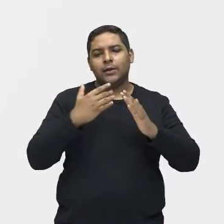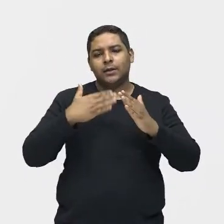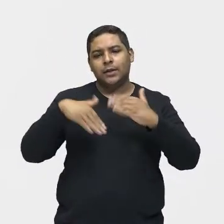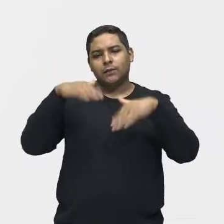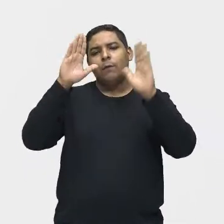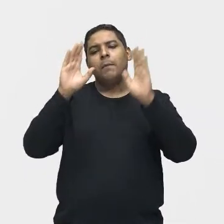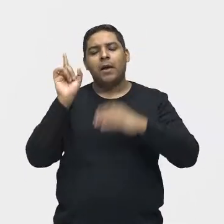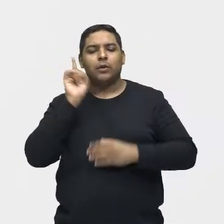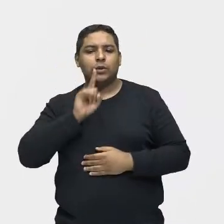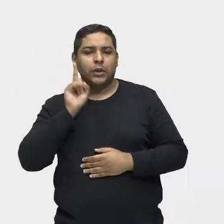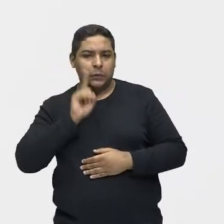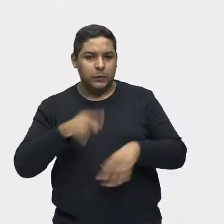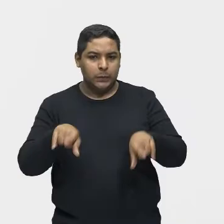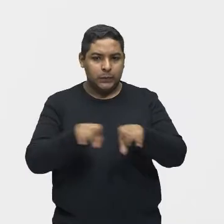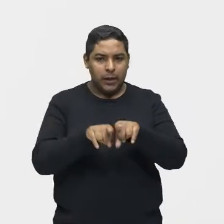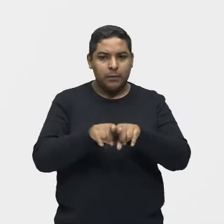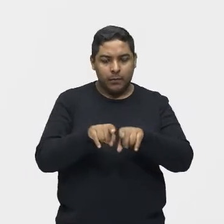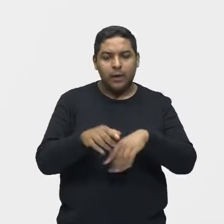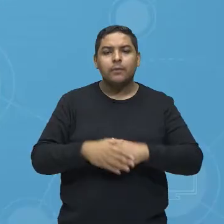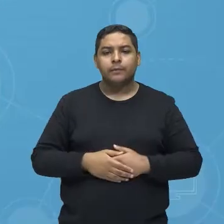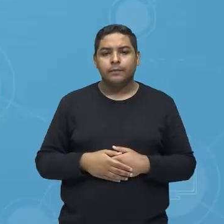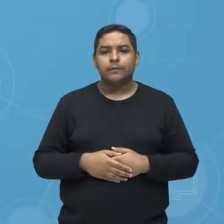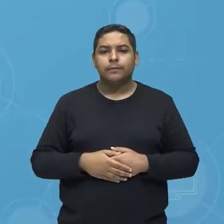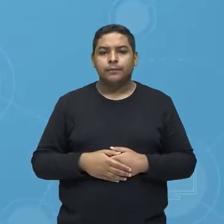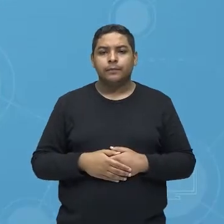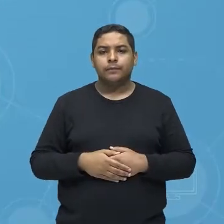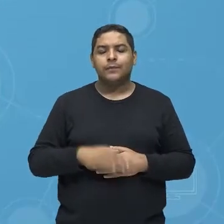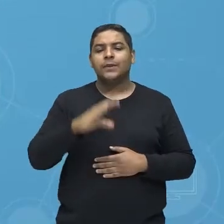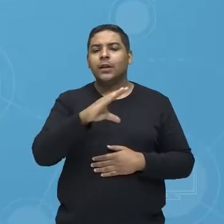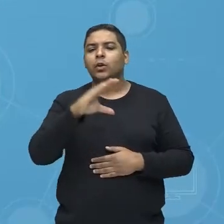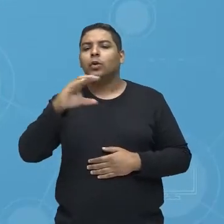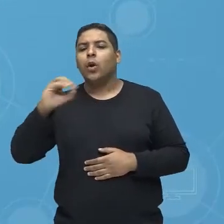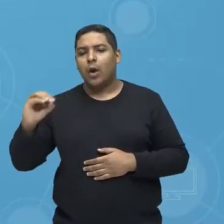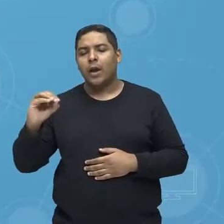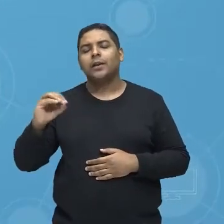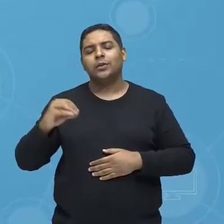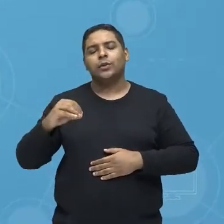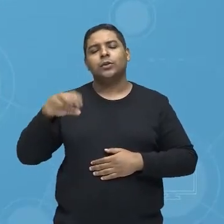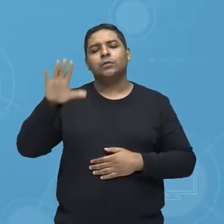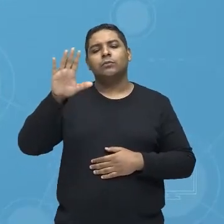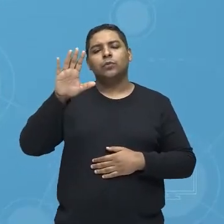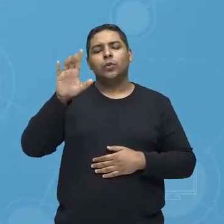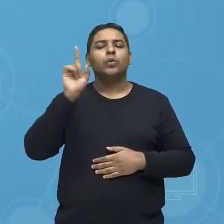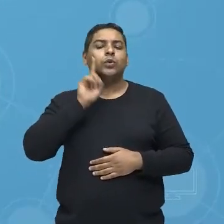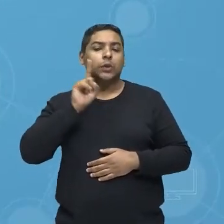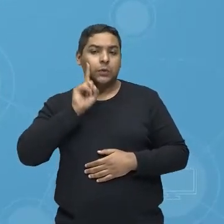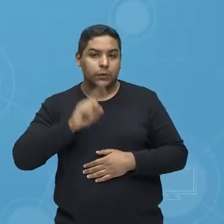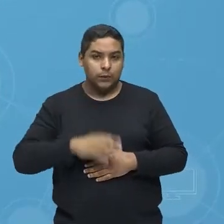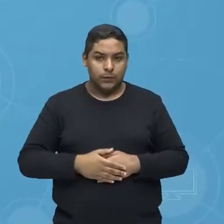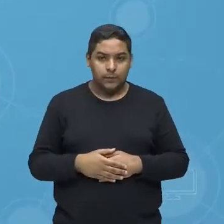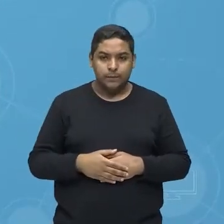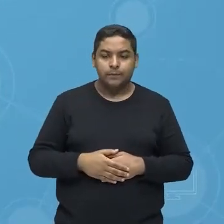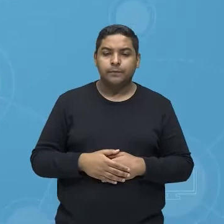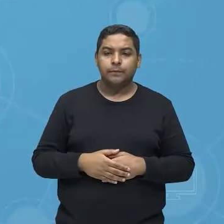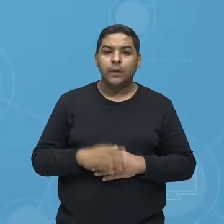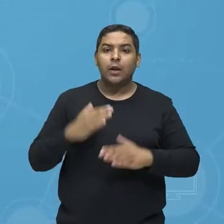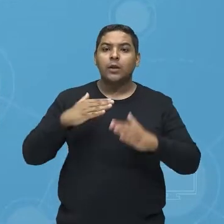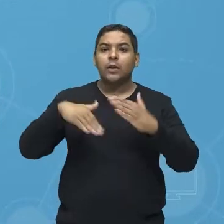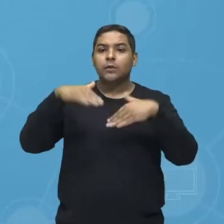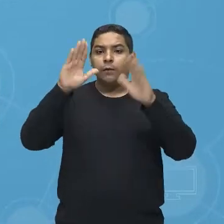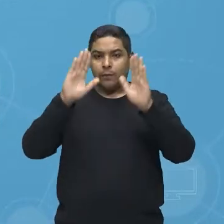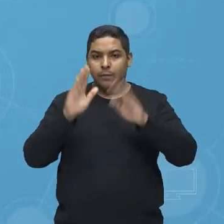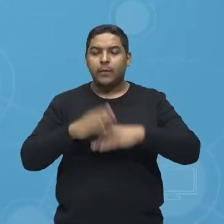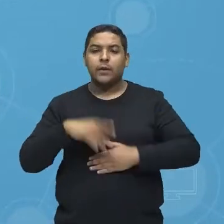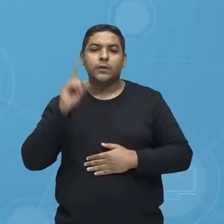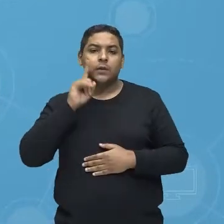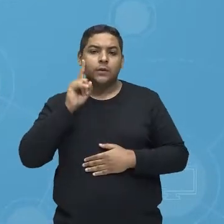desenvolvimento já na parte do centro-oeste dos Estados Unidos. Lembrando que o desenvolvimento dos Estados Unidos da América